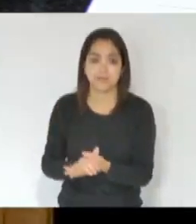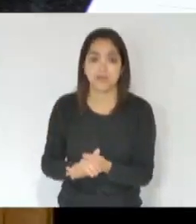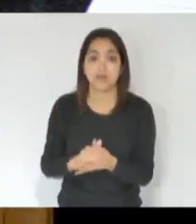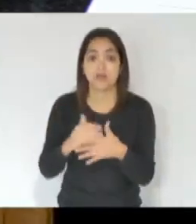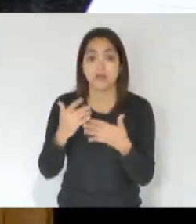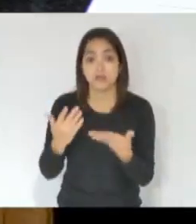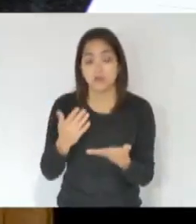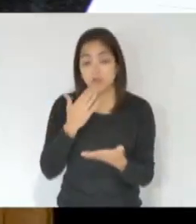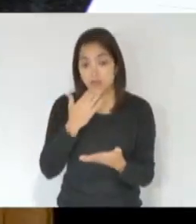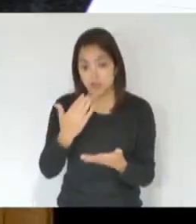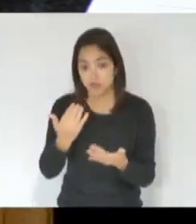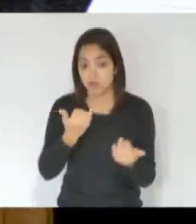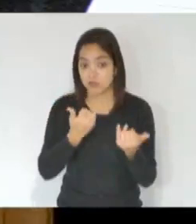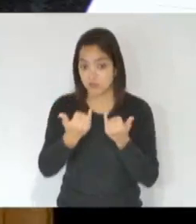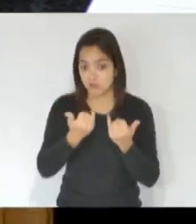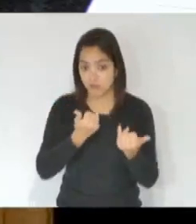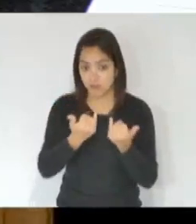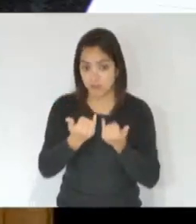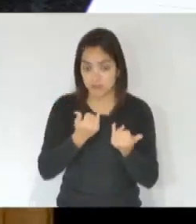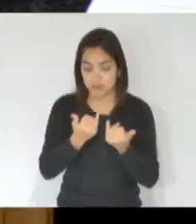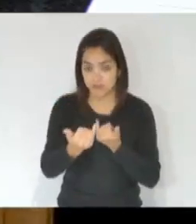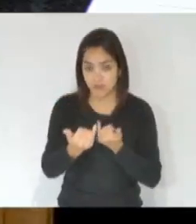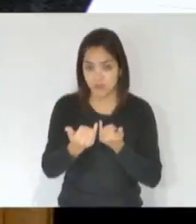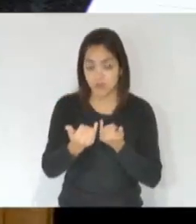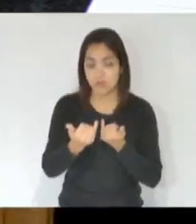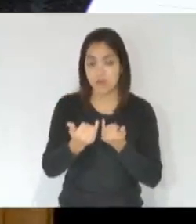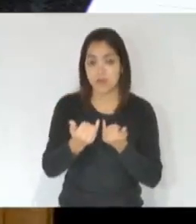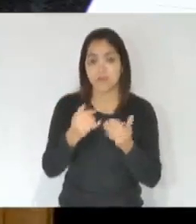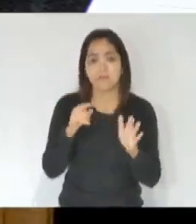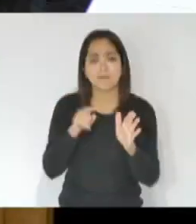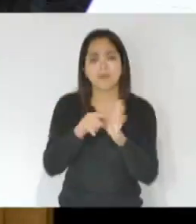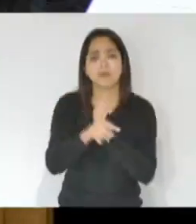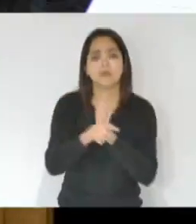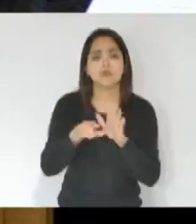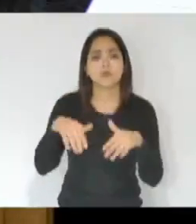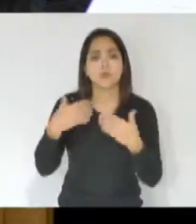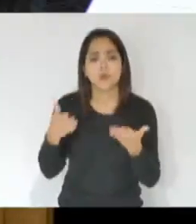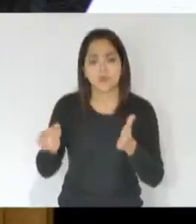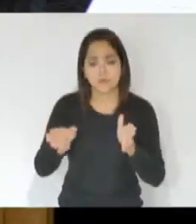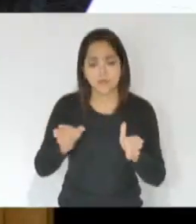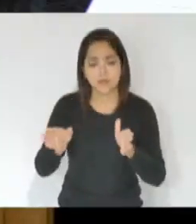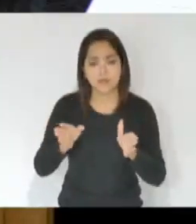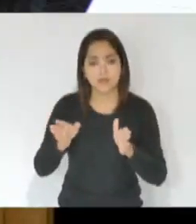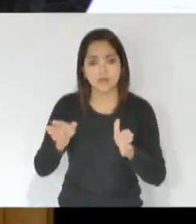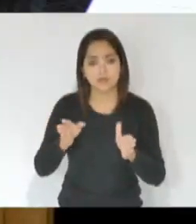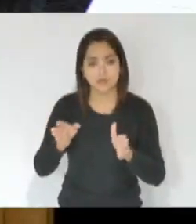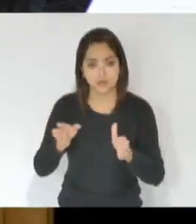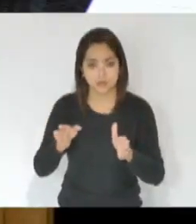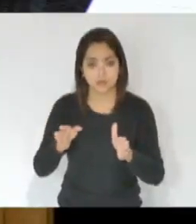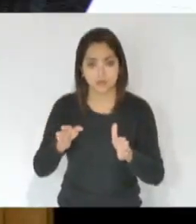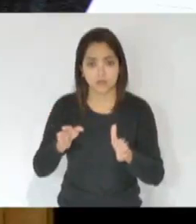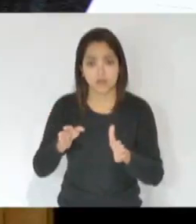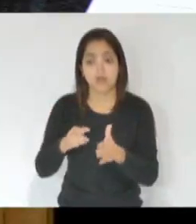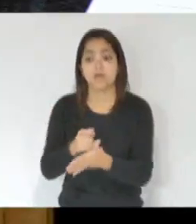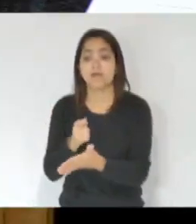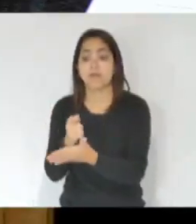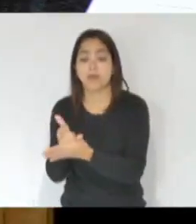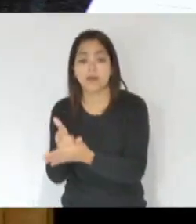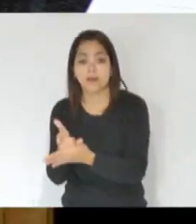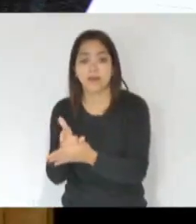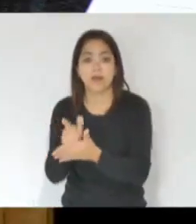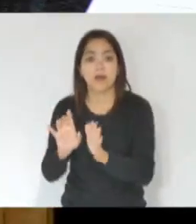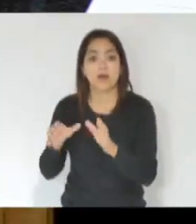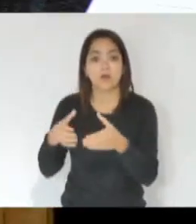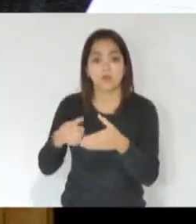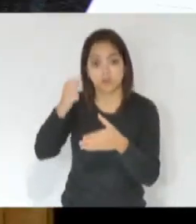pedido de informação se faz necessário. Primeira pergunta, qual a previsão de pagamento indenizatório aos bombeiros